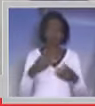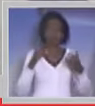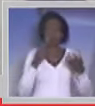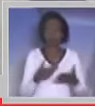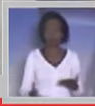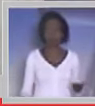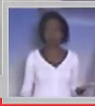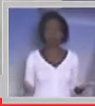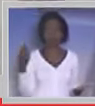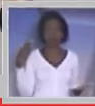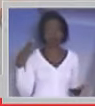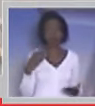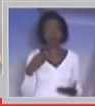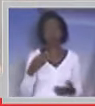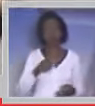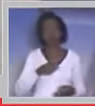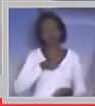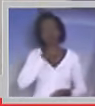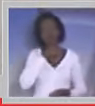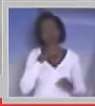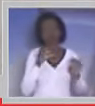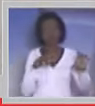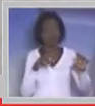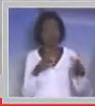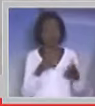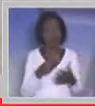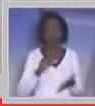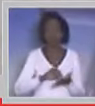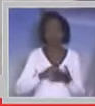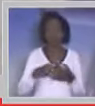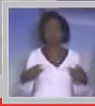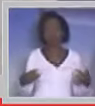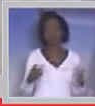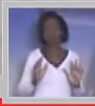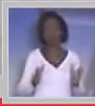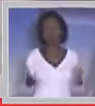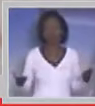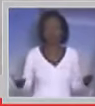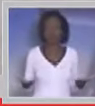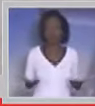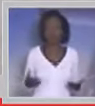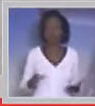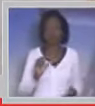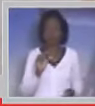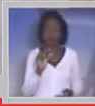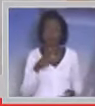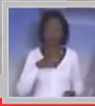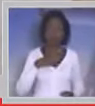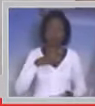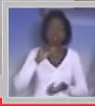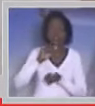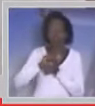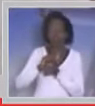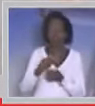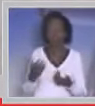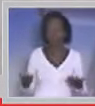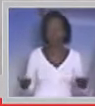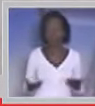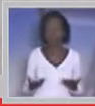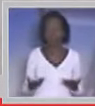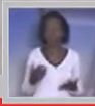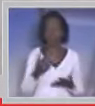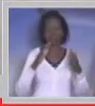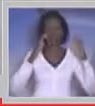era altamente precarizado quase que não existe mas o pouco que existe e é oferecido com muita qualidade está hoje